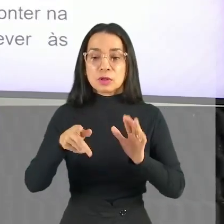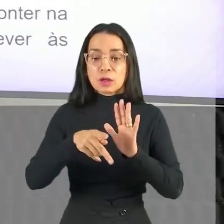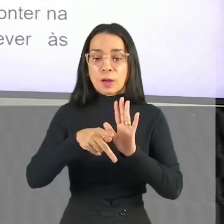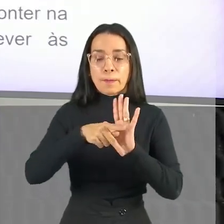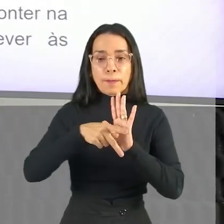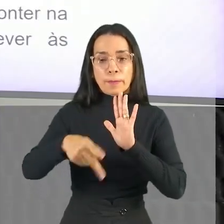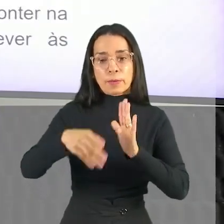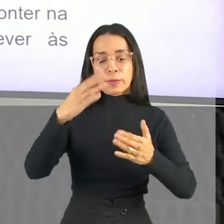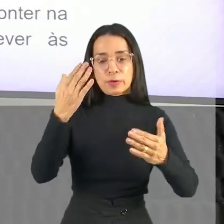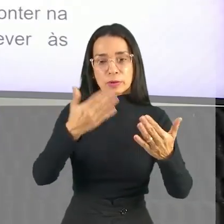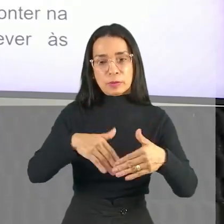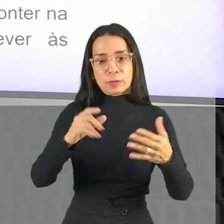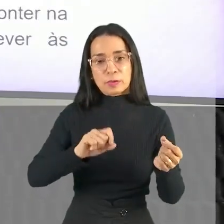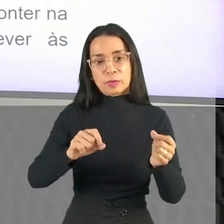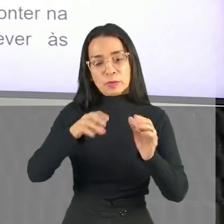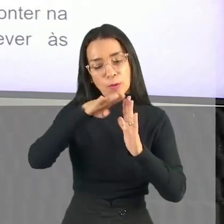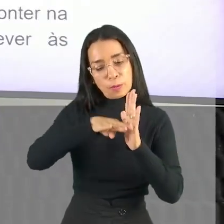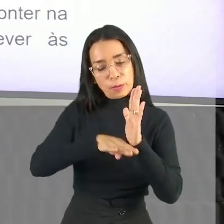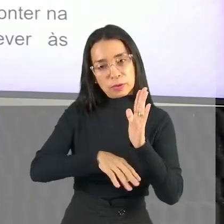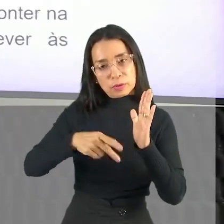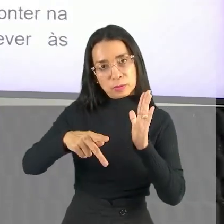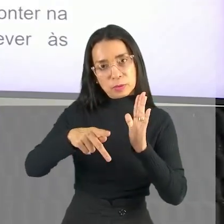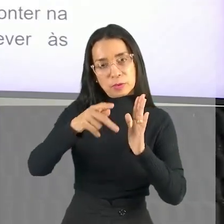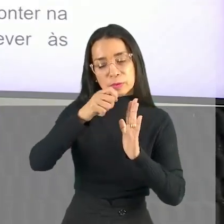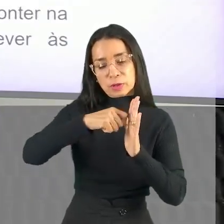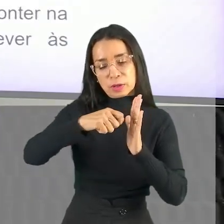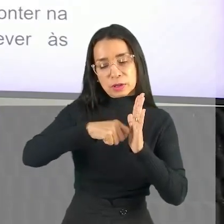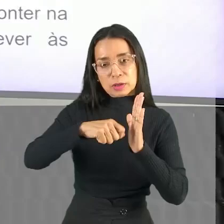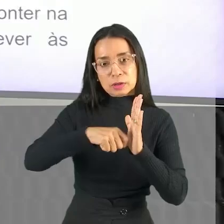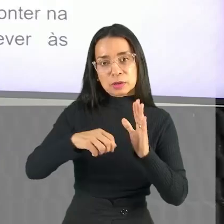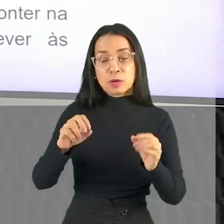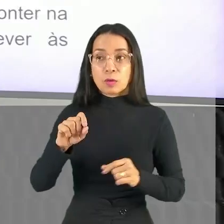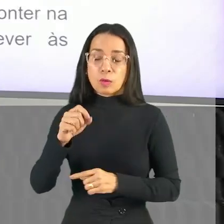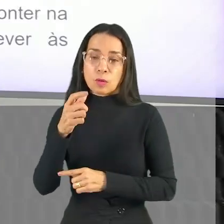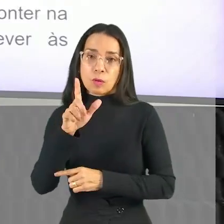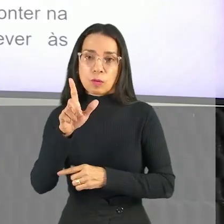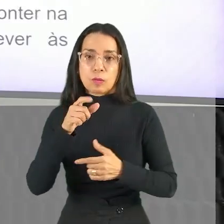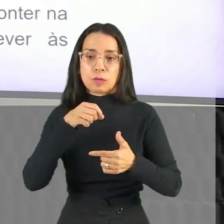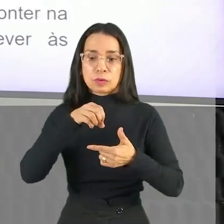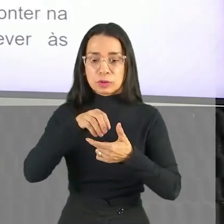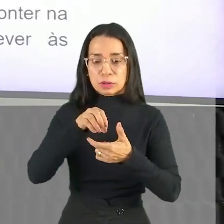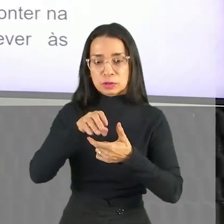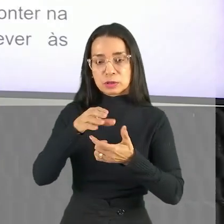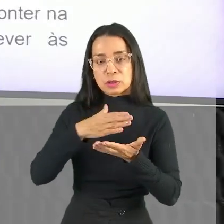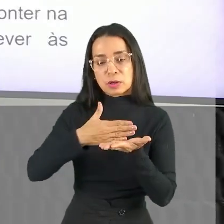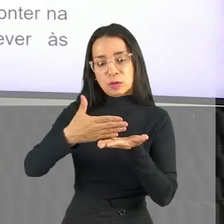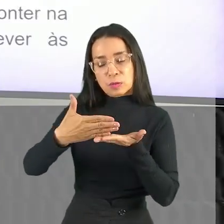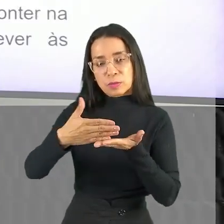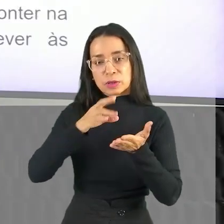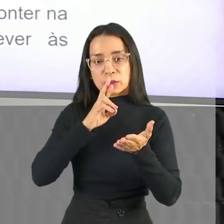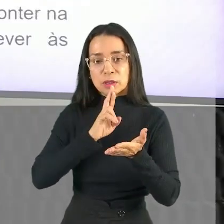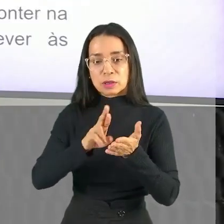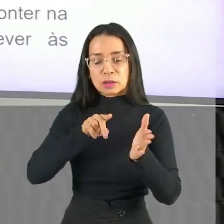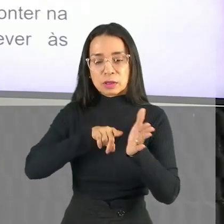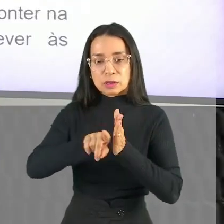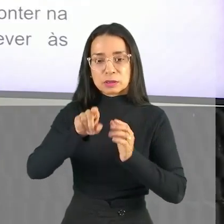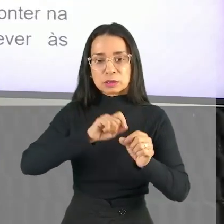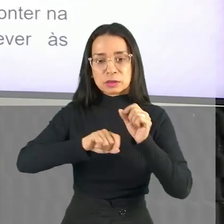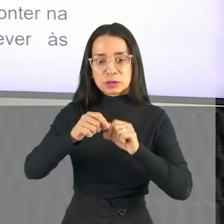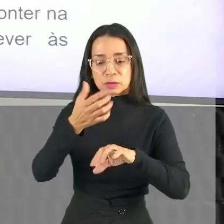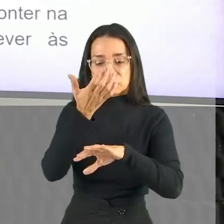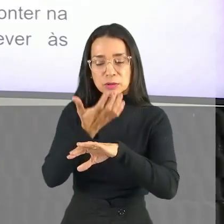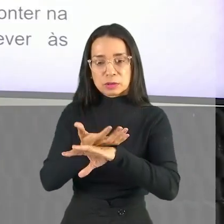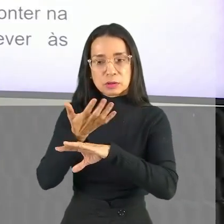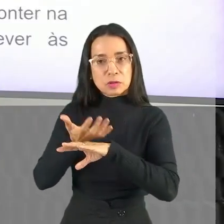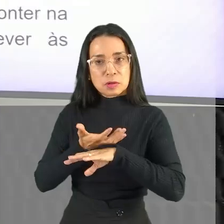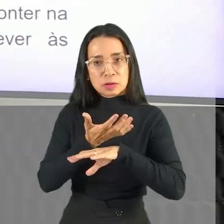redação. Uma outra dica que eu posso também conceder a você é começar a responder as questões da